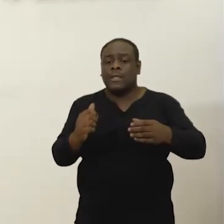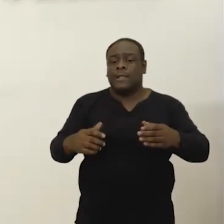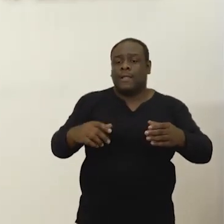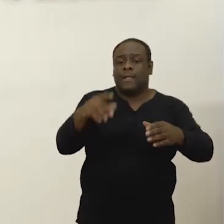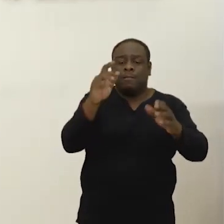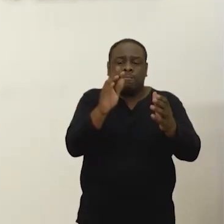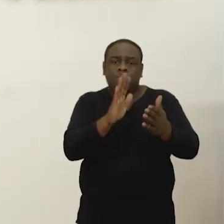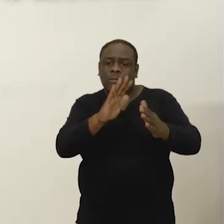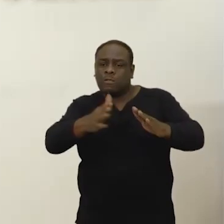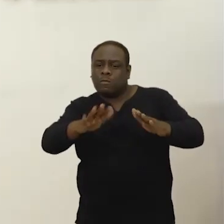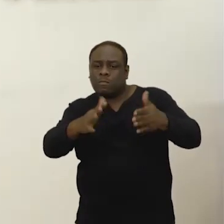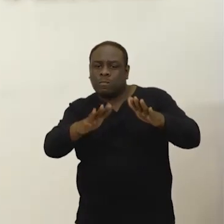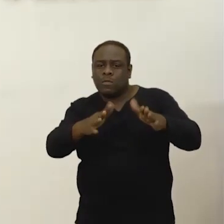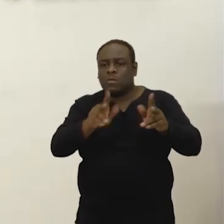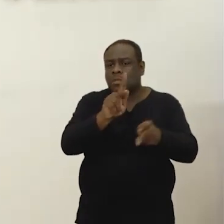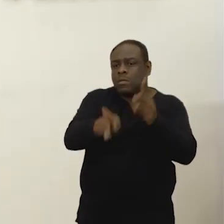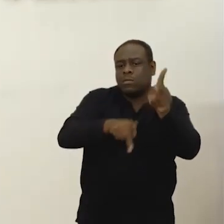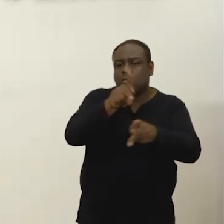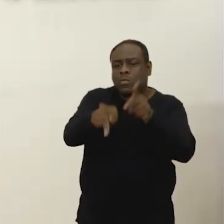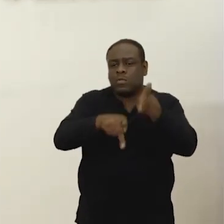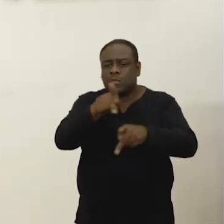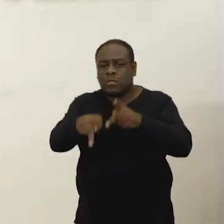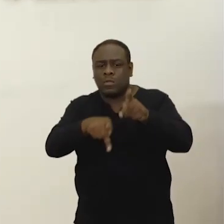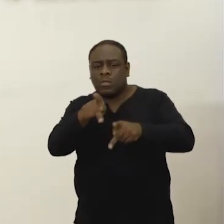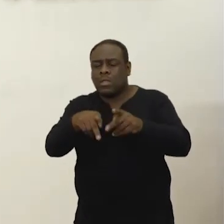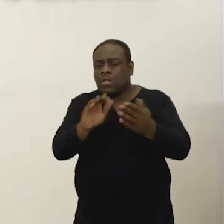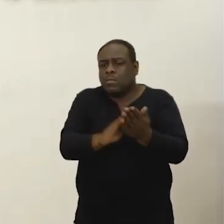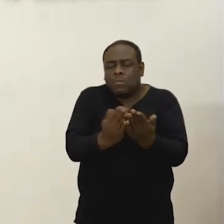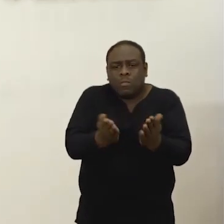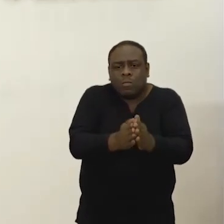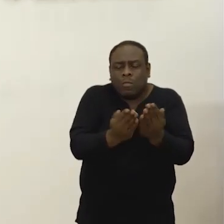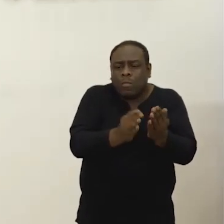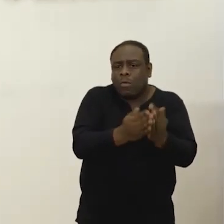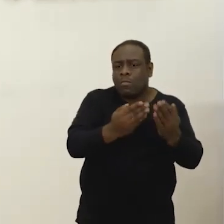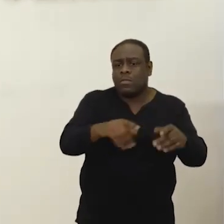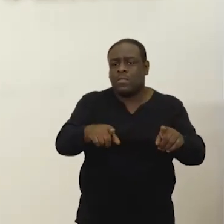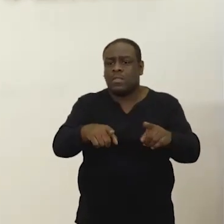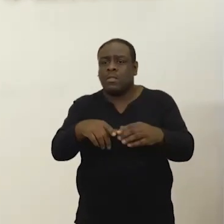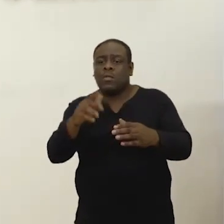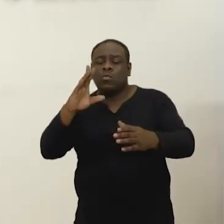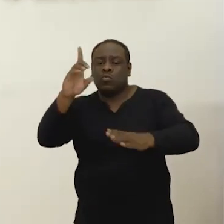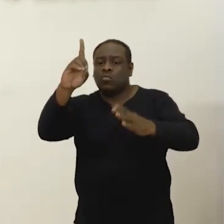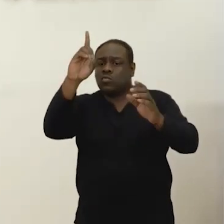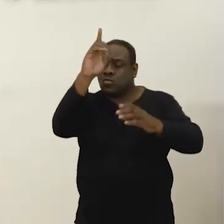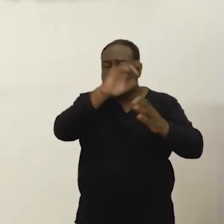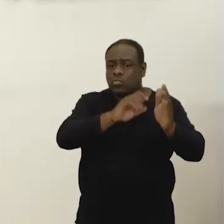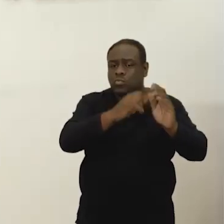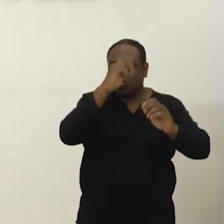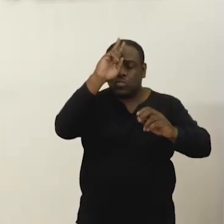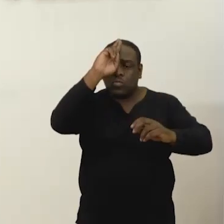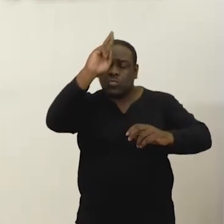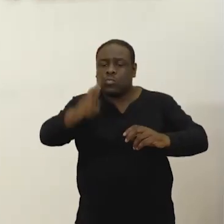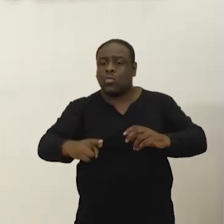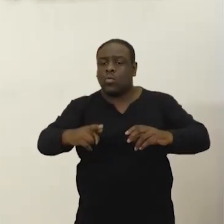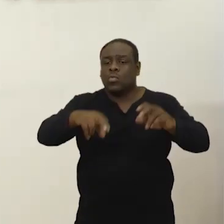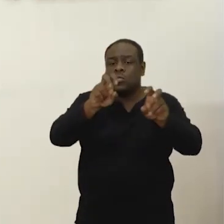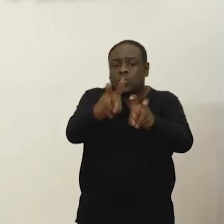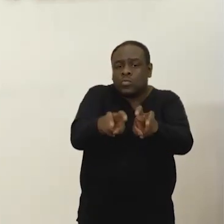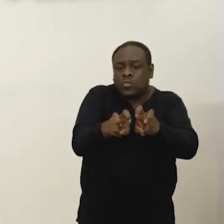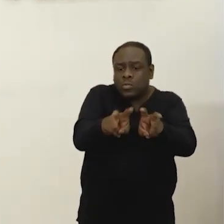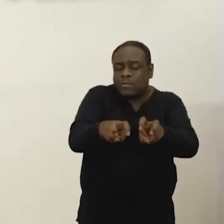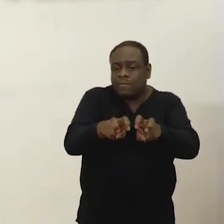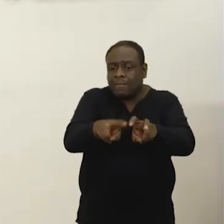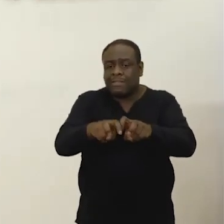era analfabeta e não era apenas a população mais pobre, mas também alguns donos de fazendas também eram analfabetos, né? E aí